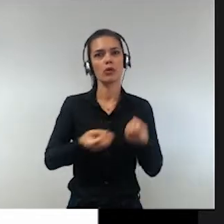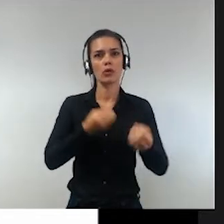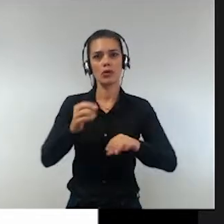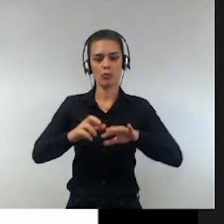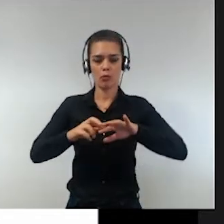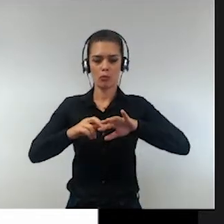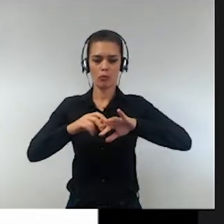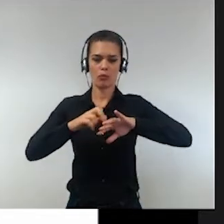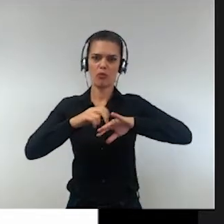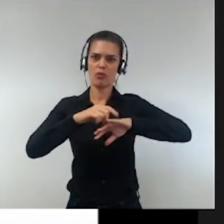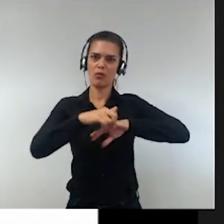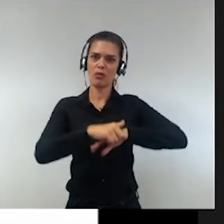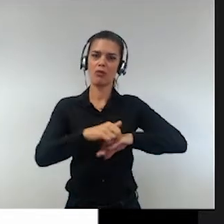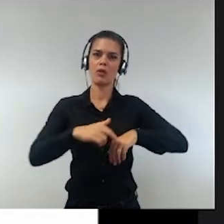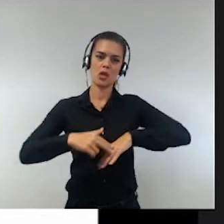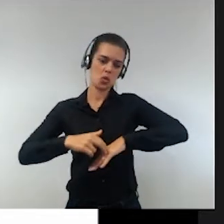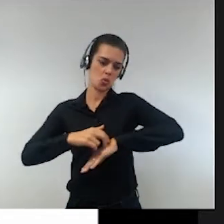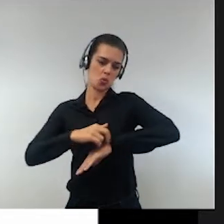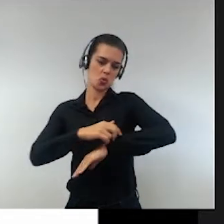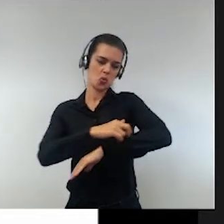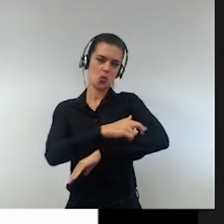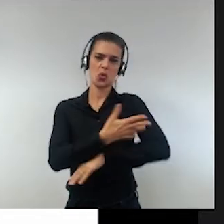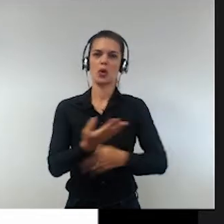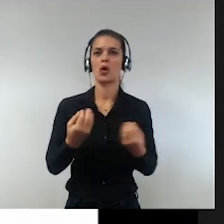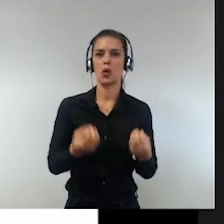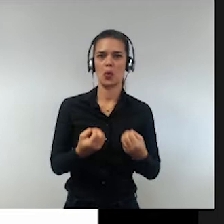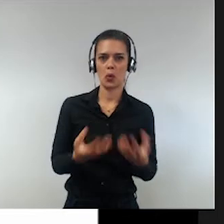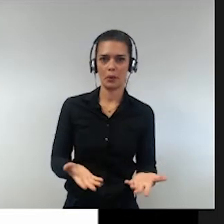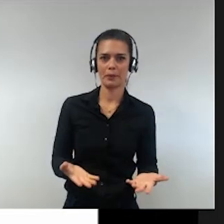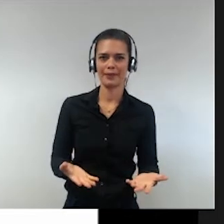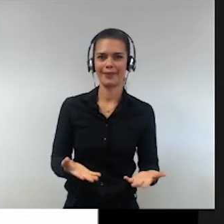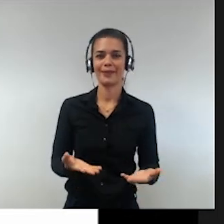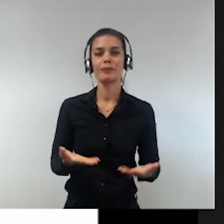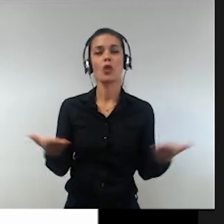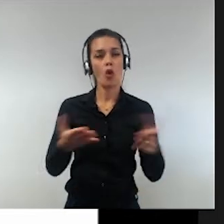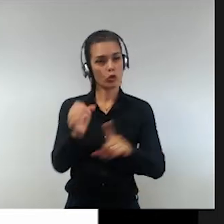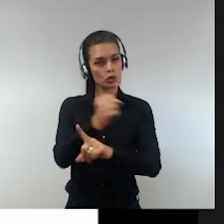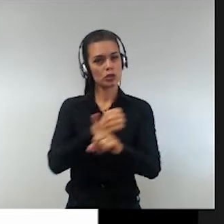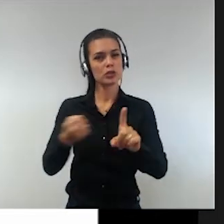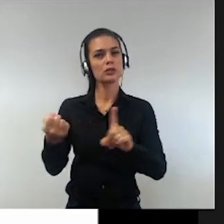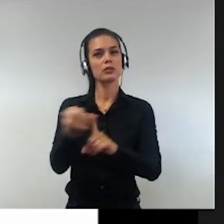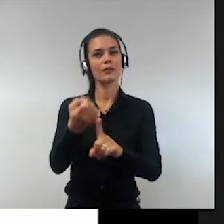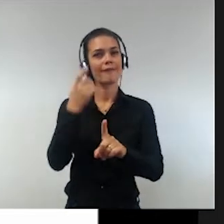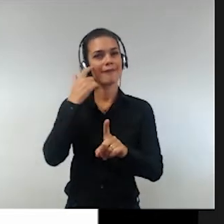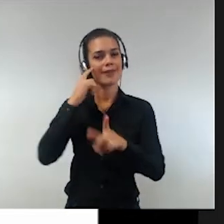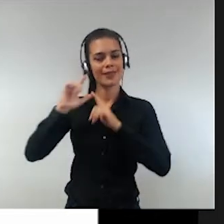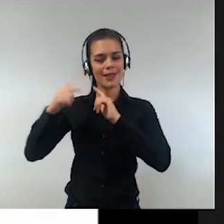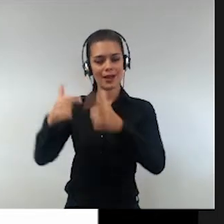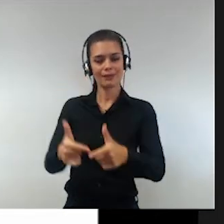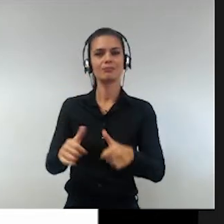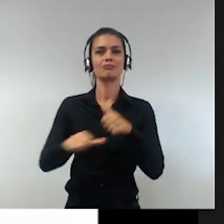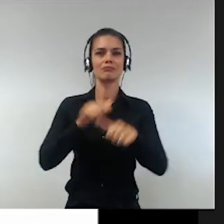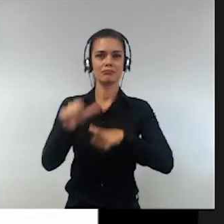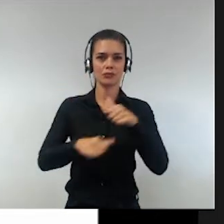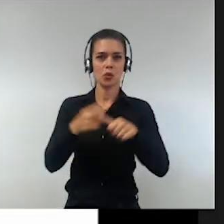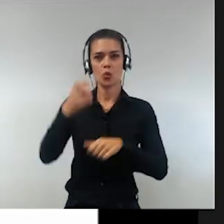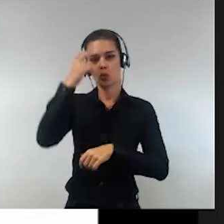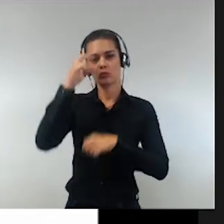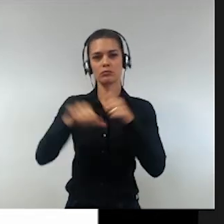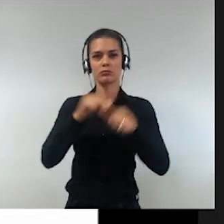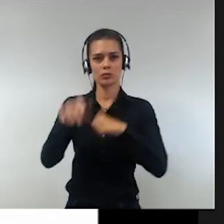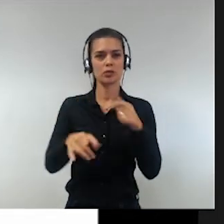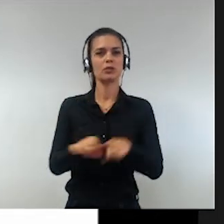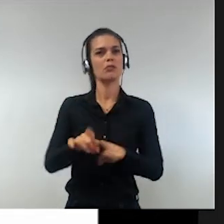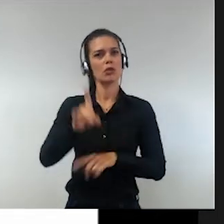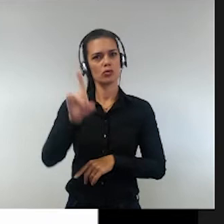de aclive, área de subida. Vejam como a sociedade está entendendo hoje. As tradições estão mudando, os paradigmas estão mudando, o direito